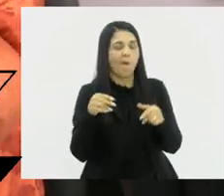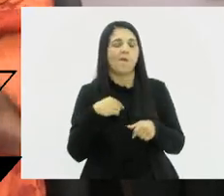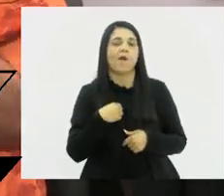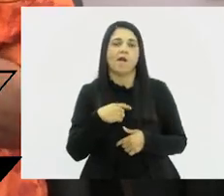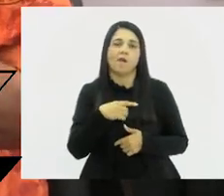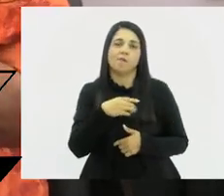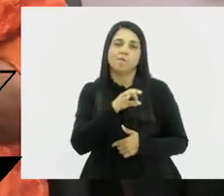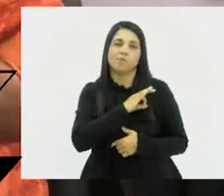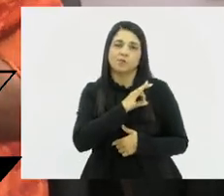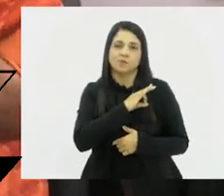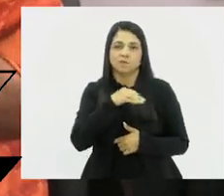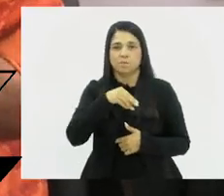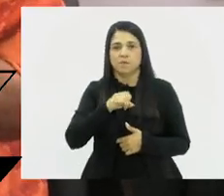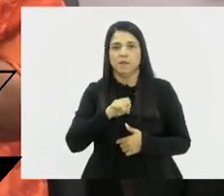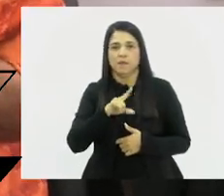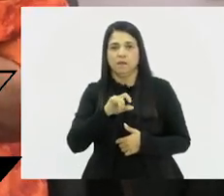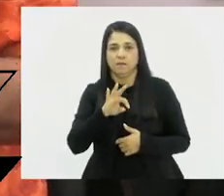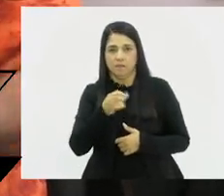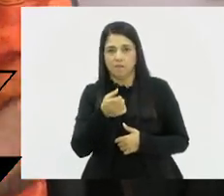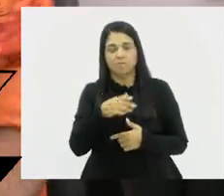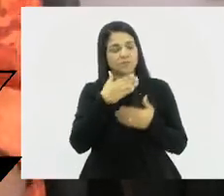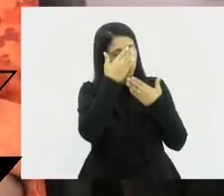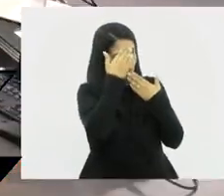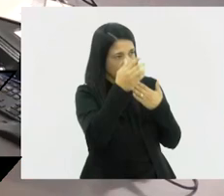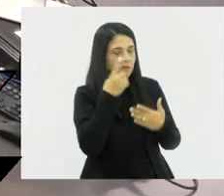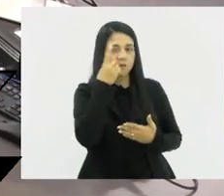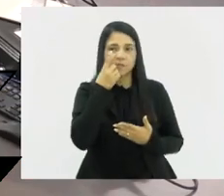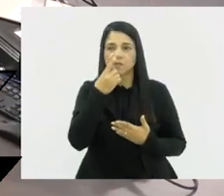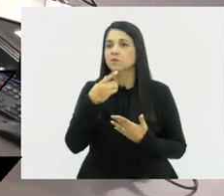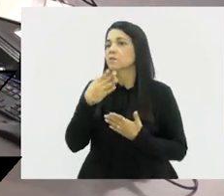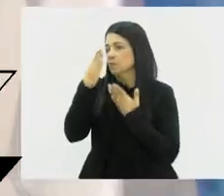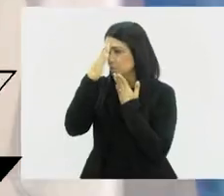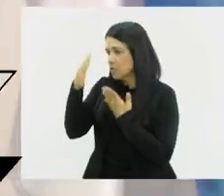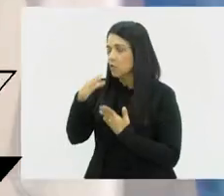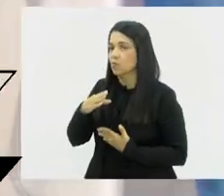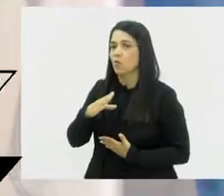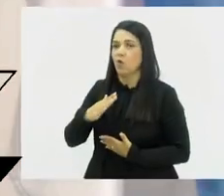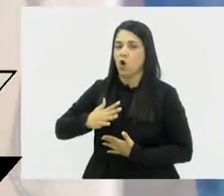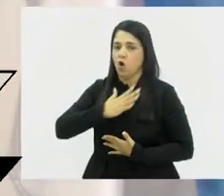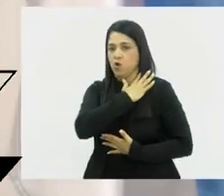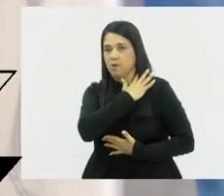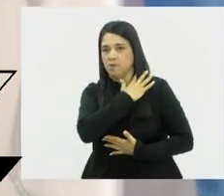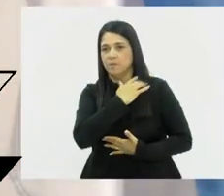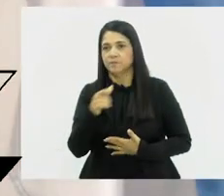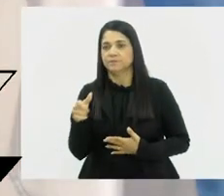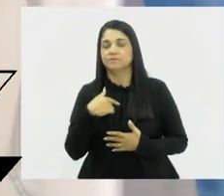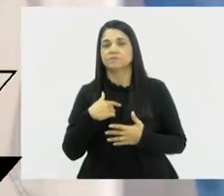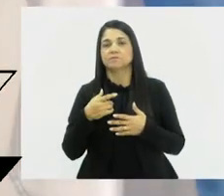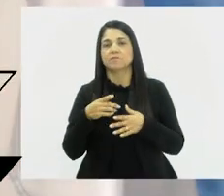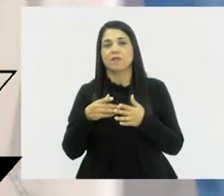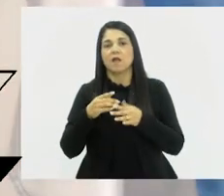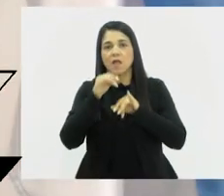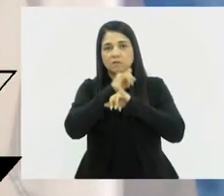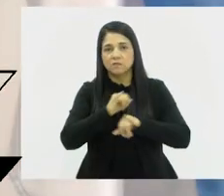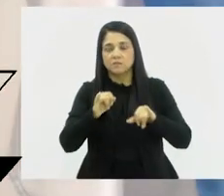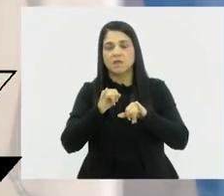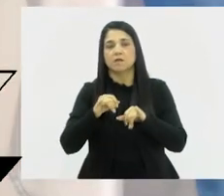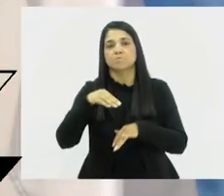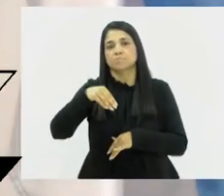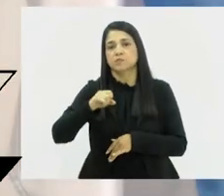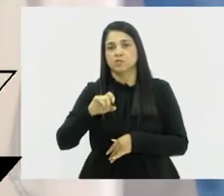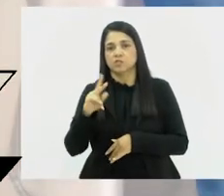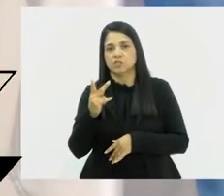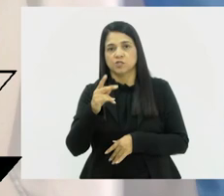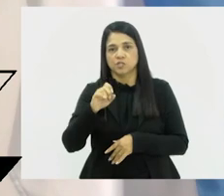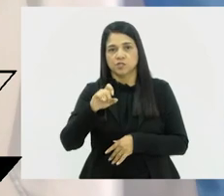Elton. Com certeza, deputado. Obrigado aí pela palavra. Obrigado, coronel. Quero anunciar a presença da Michele Góes, integrante da Unidade de